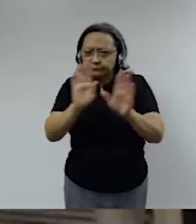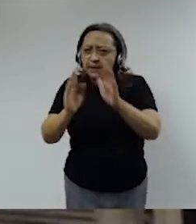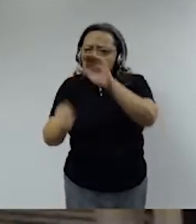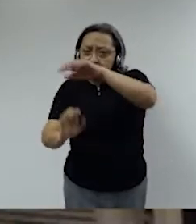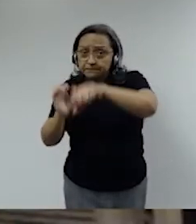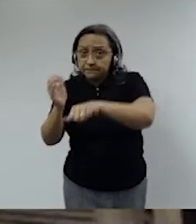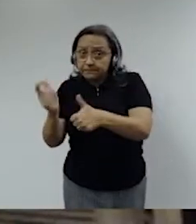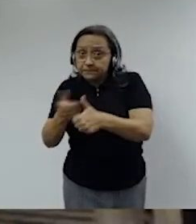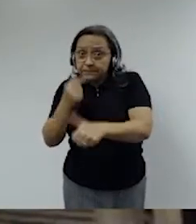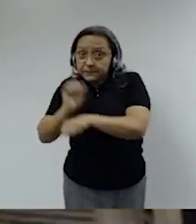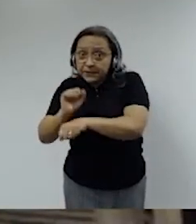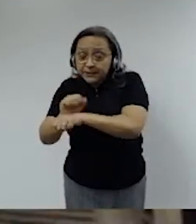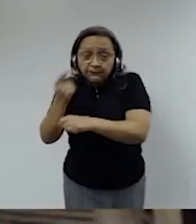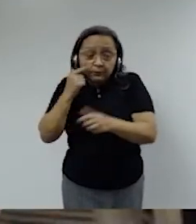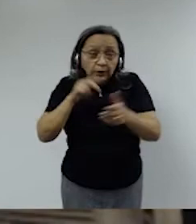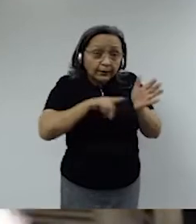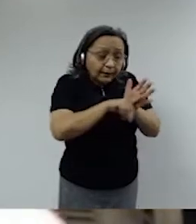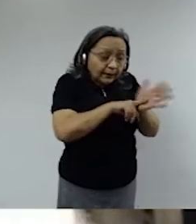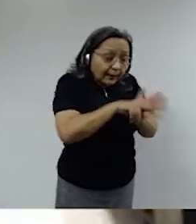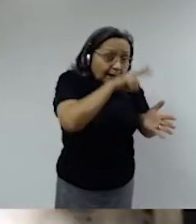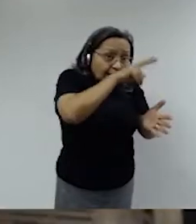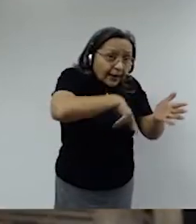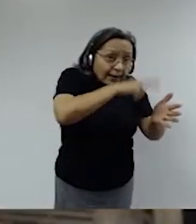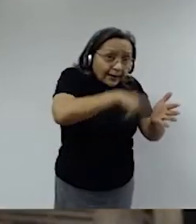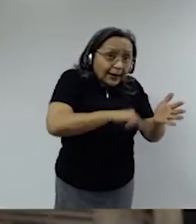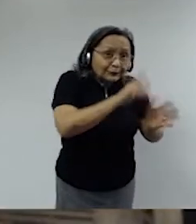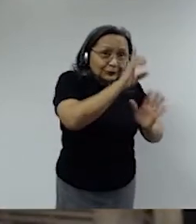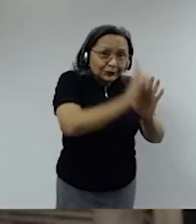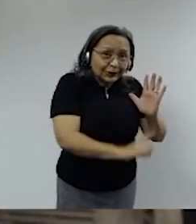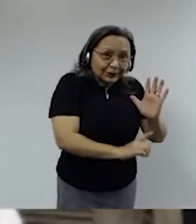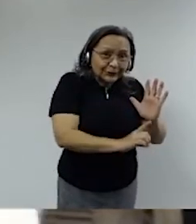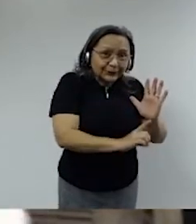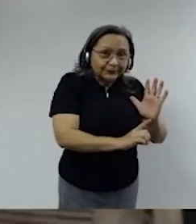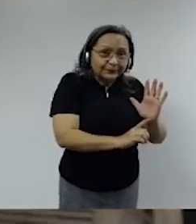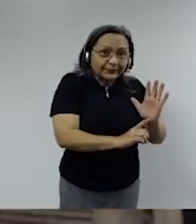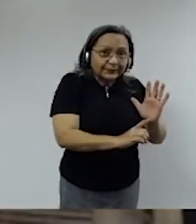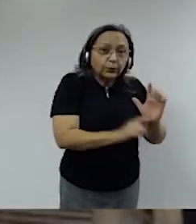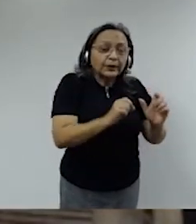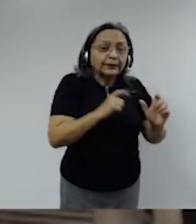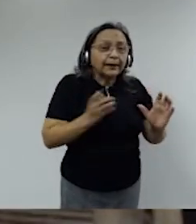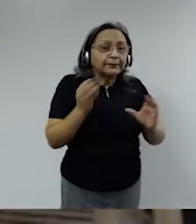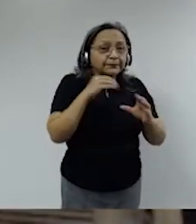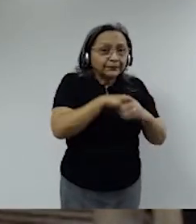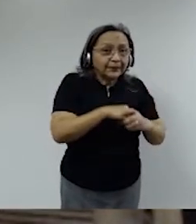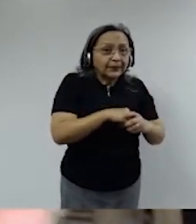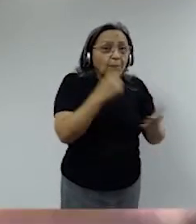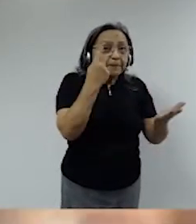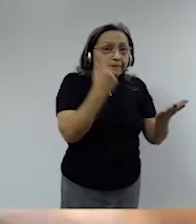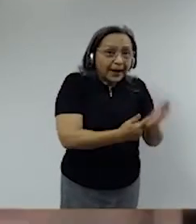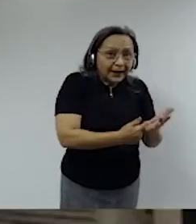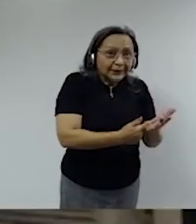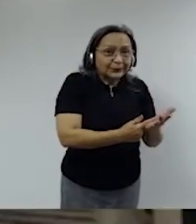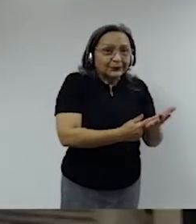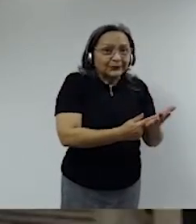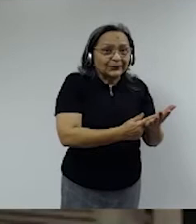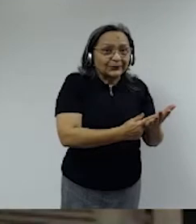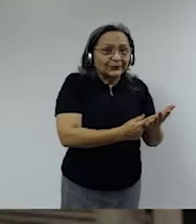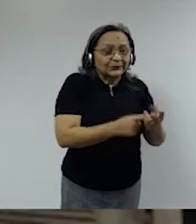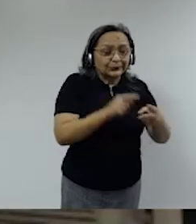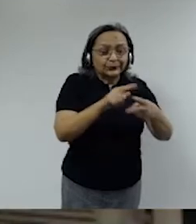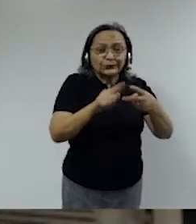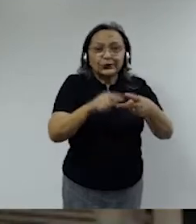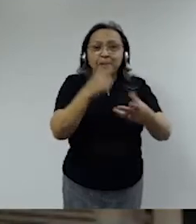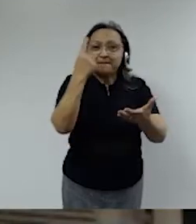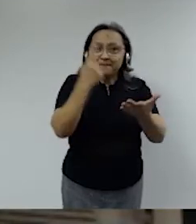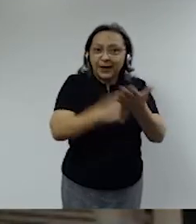internacional dos direitos humanos está acobertado por aquelas disposições do Pacto de São José da Costa Rica e do